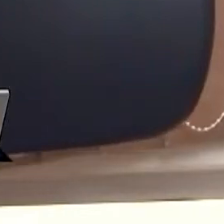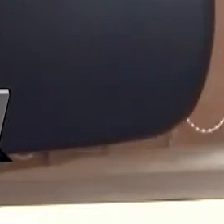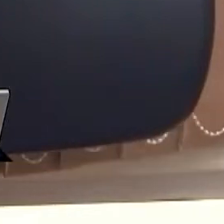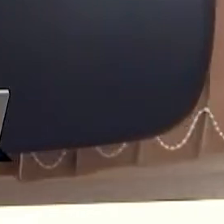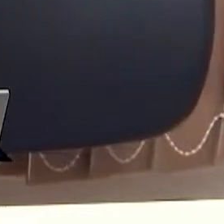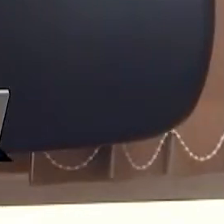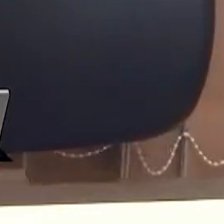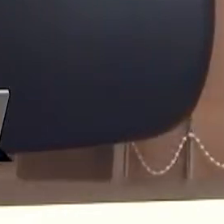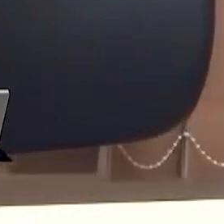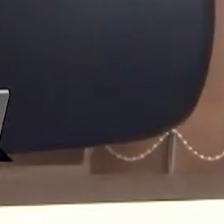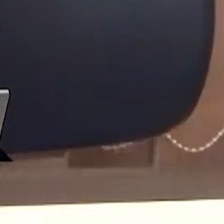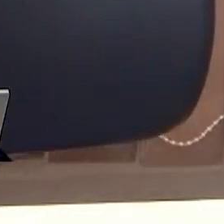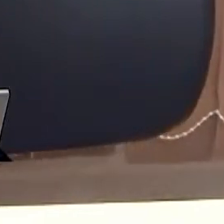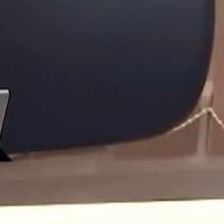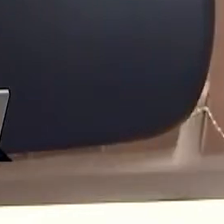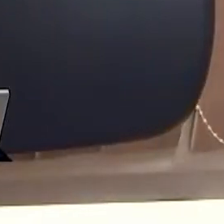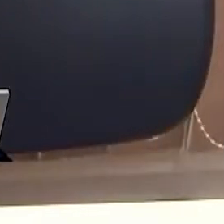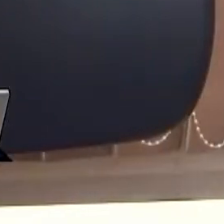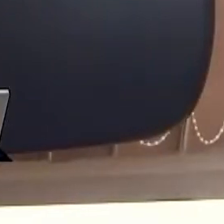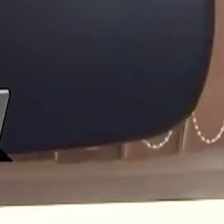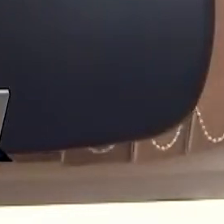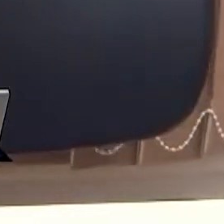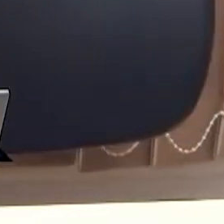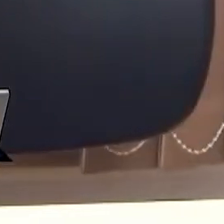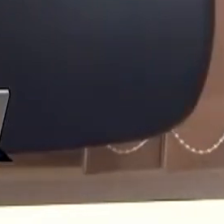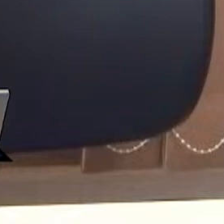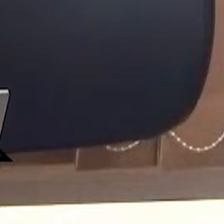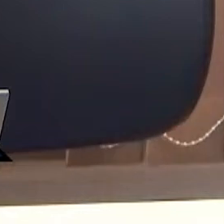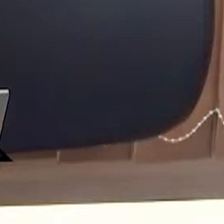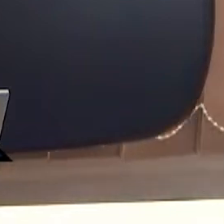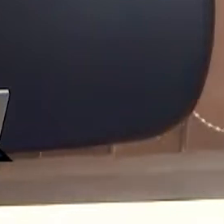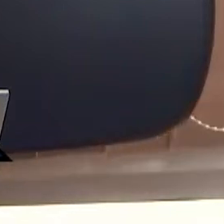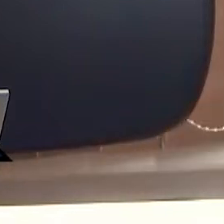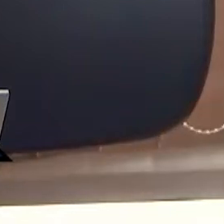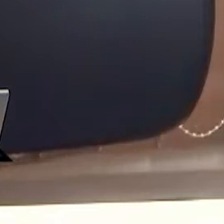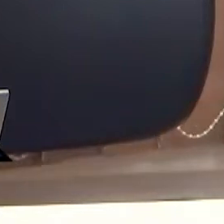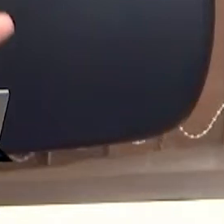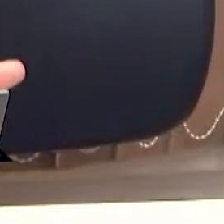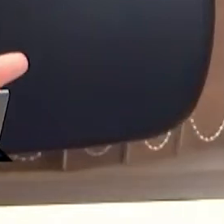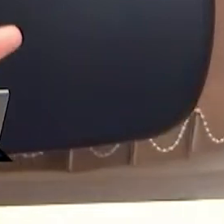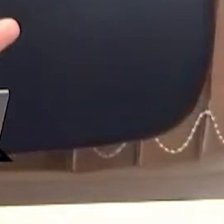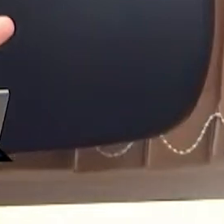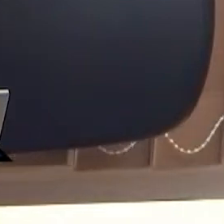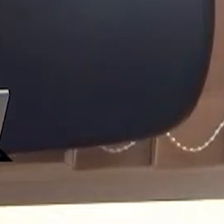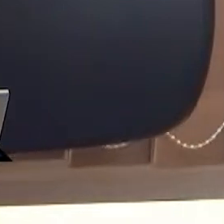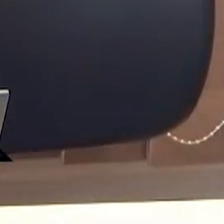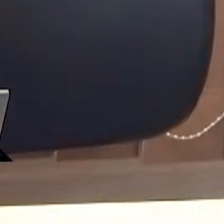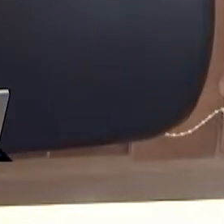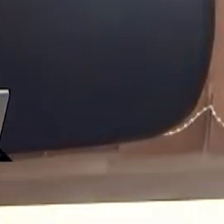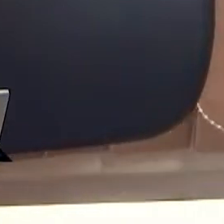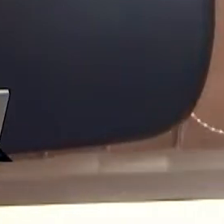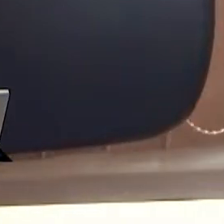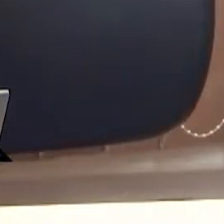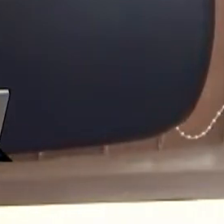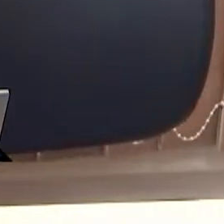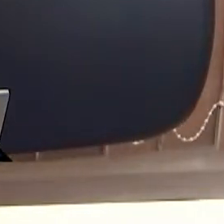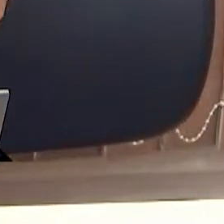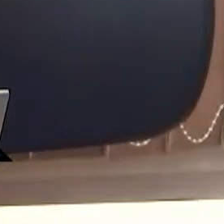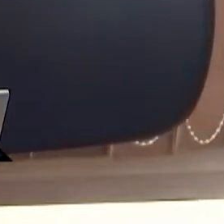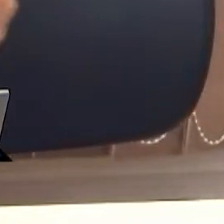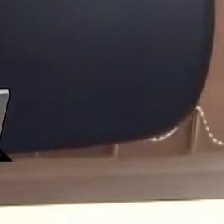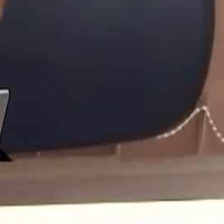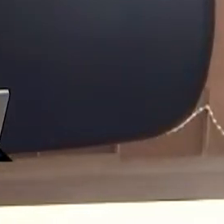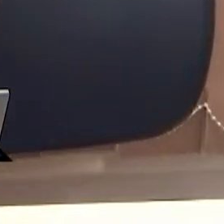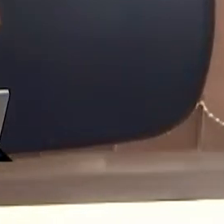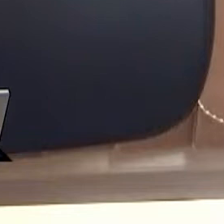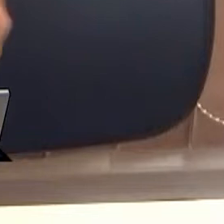entidades, Enfim, é a gente compreender melhor, para, a partir daí, se identificarmos